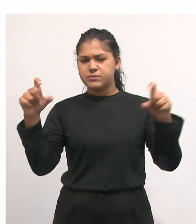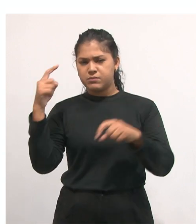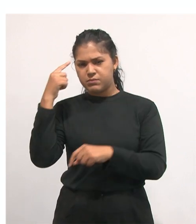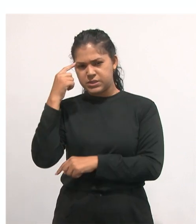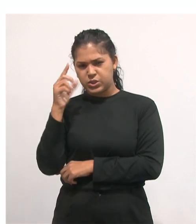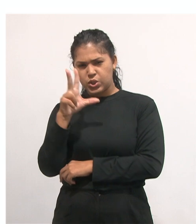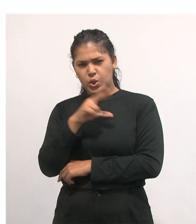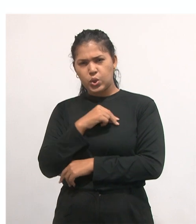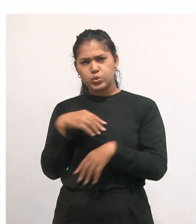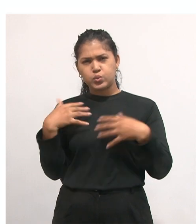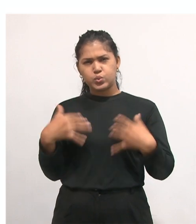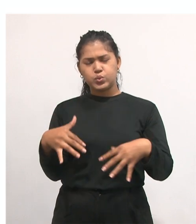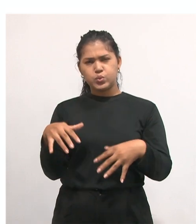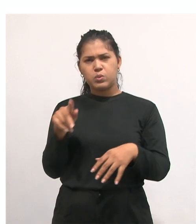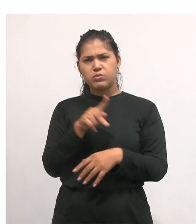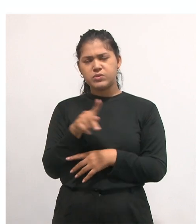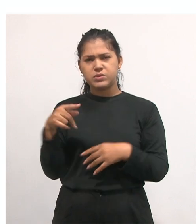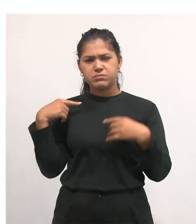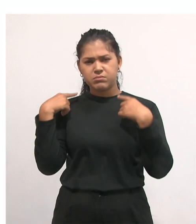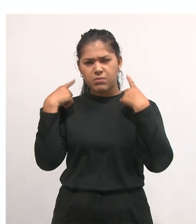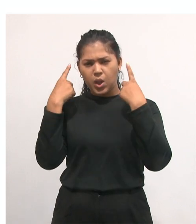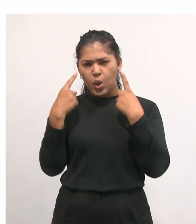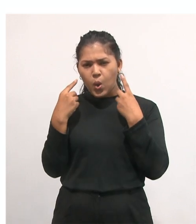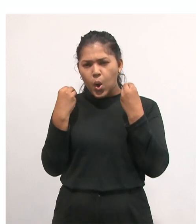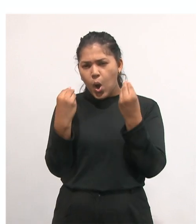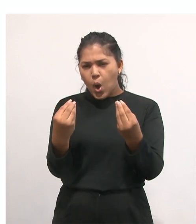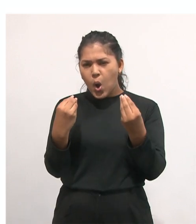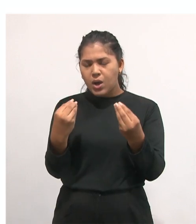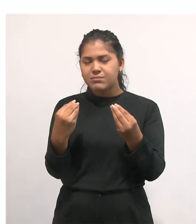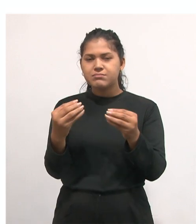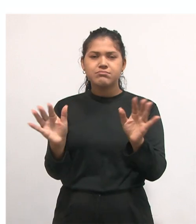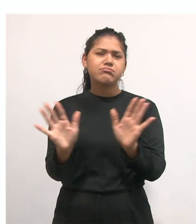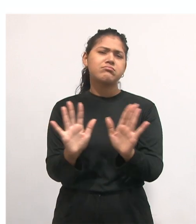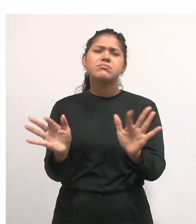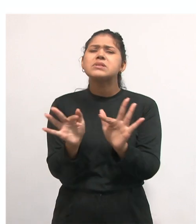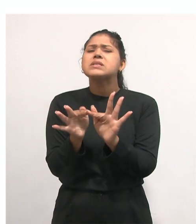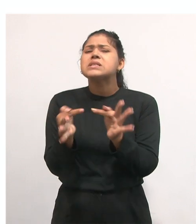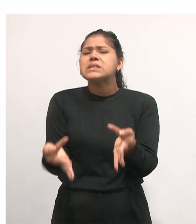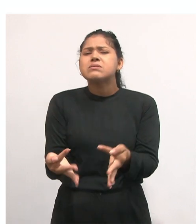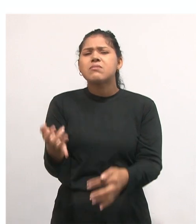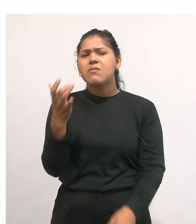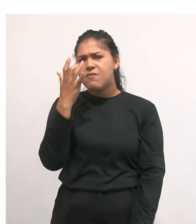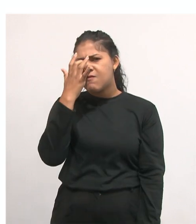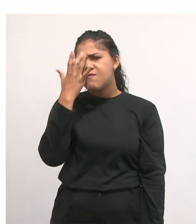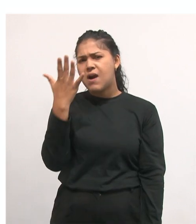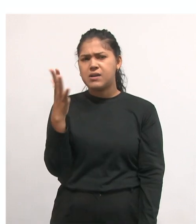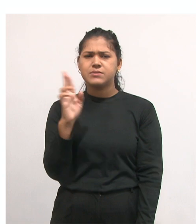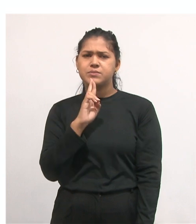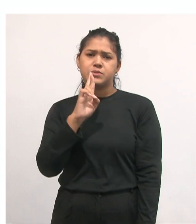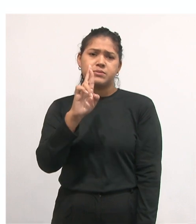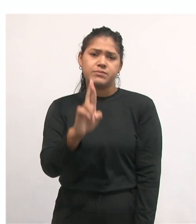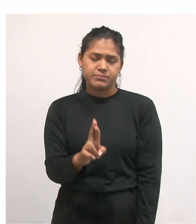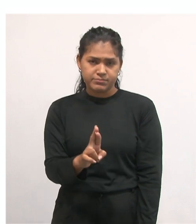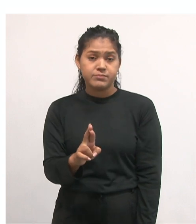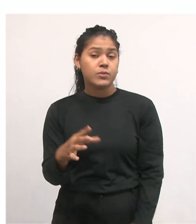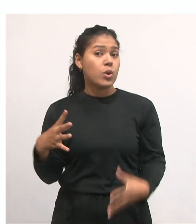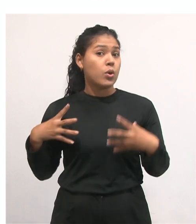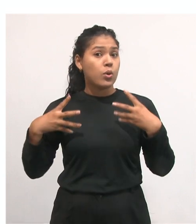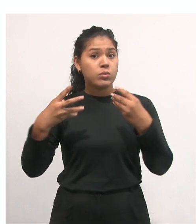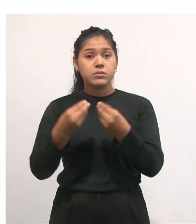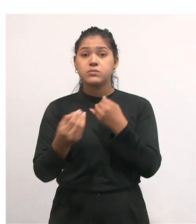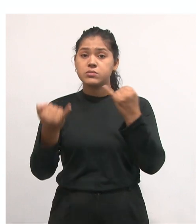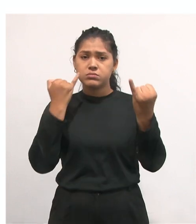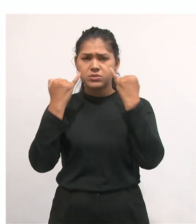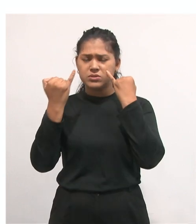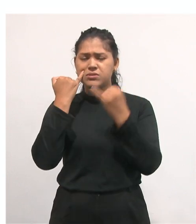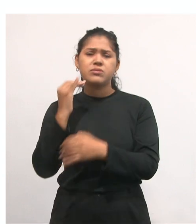falar assim, nossa, professor, que trem maluco, mas ela é muito fácil de resolver, ok? Todas essas informações aqui, a gente